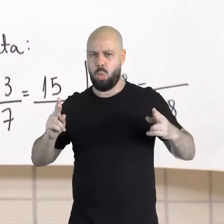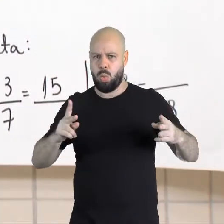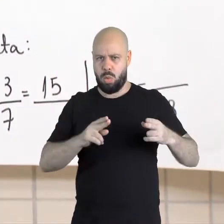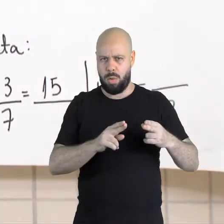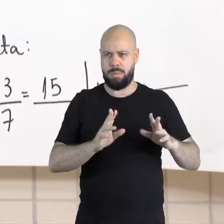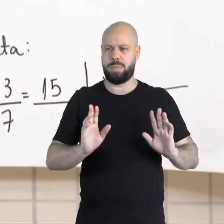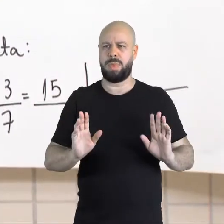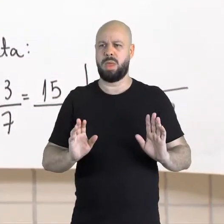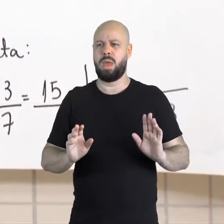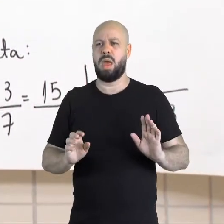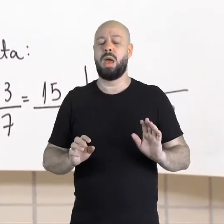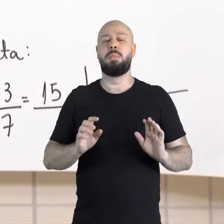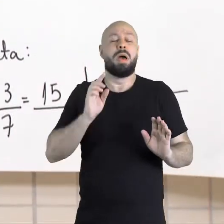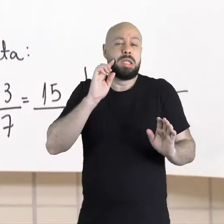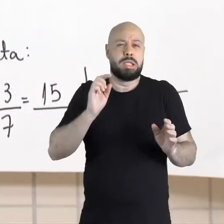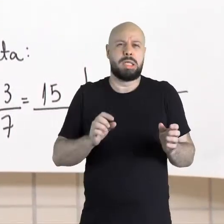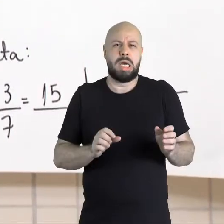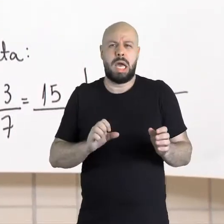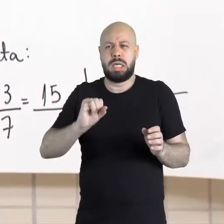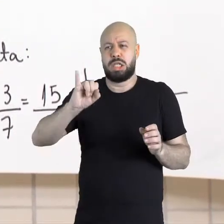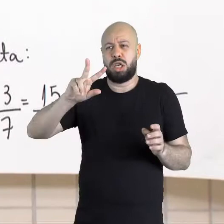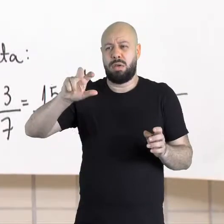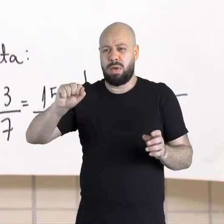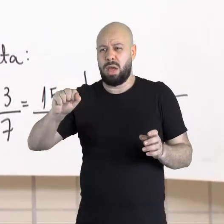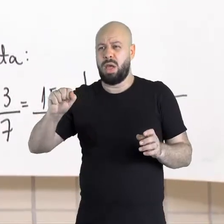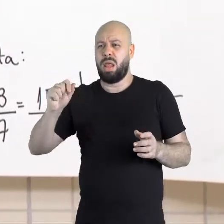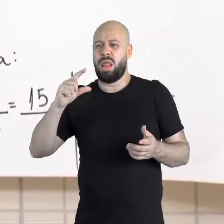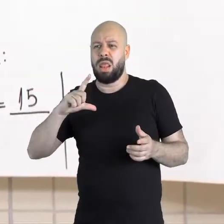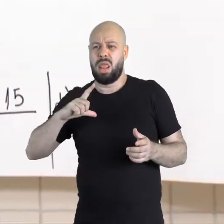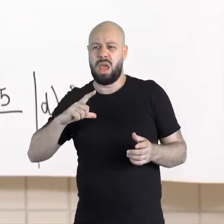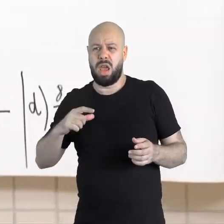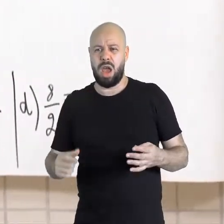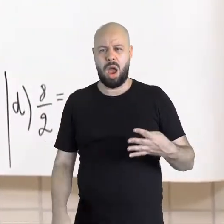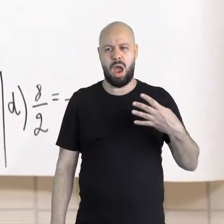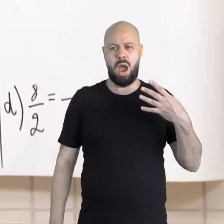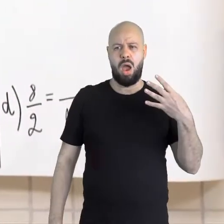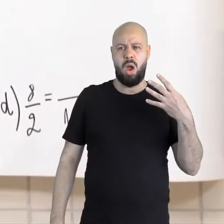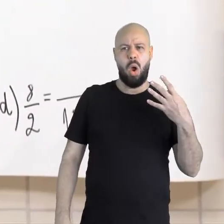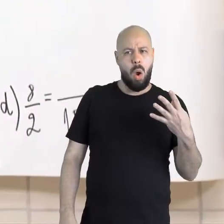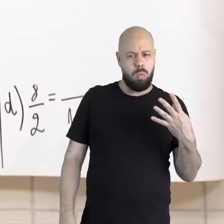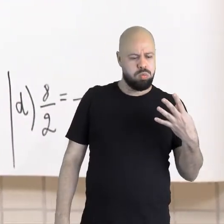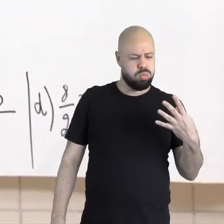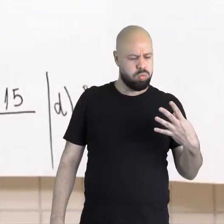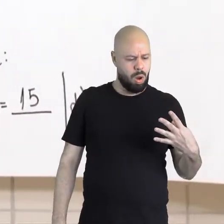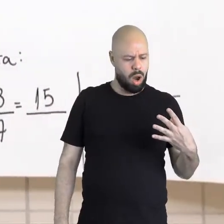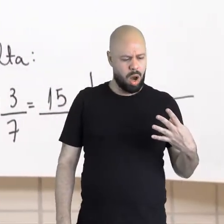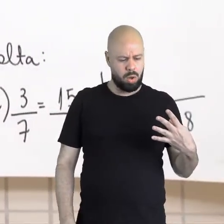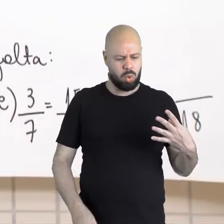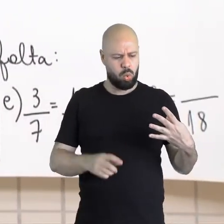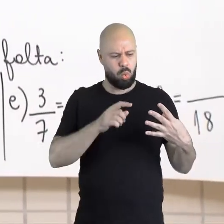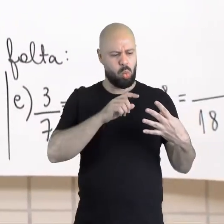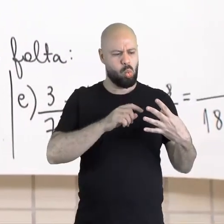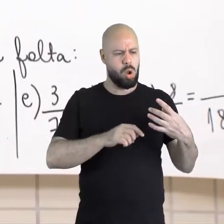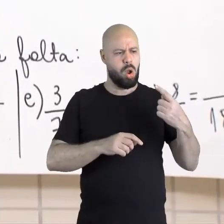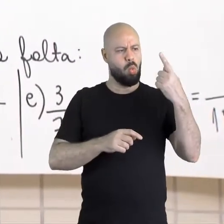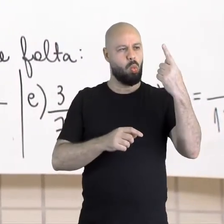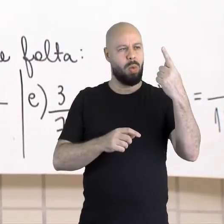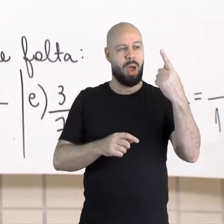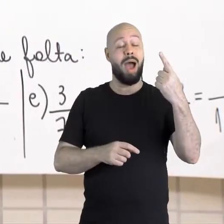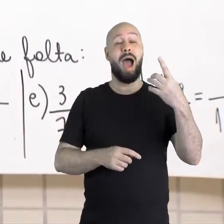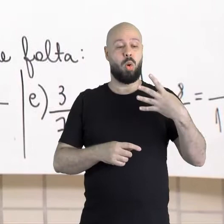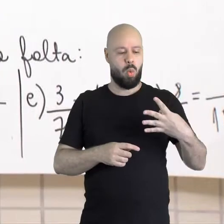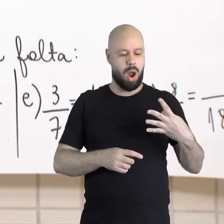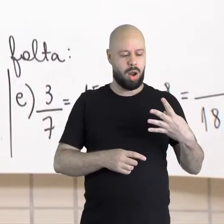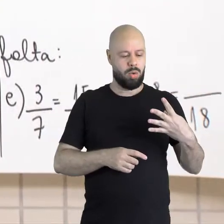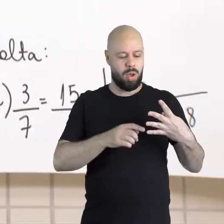ela comprou 3. Depois, seguiu quem? A Marta e depois a Cláudia.